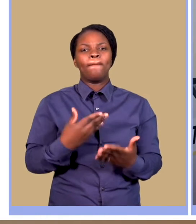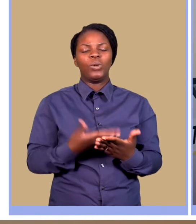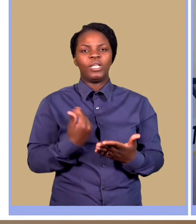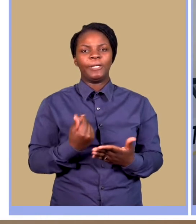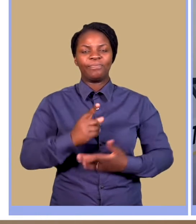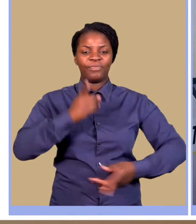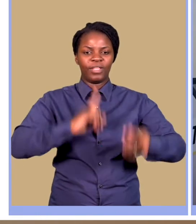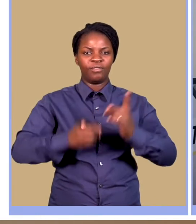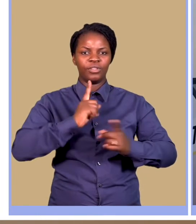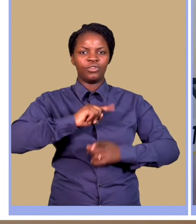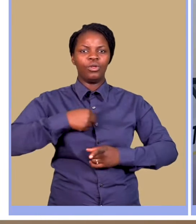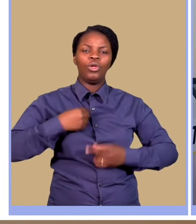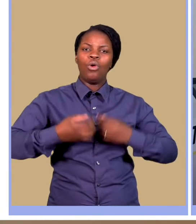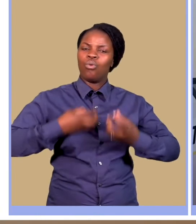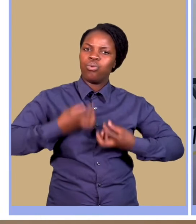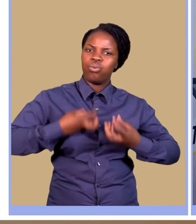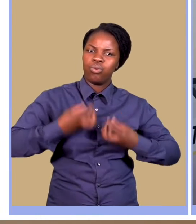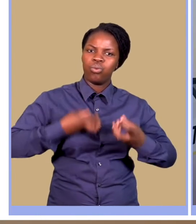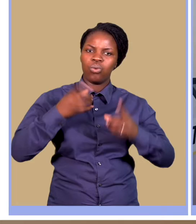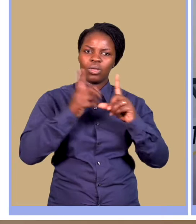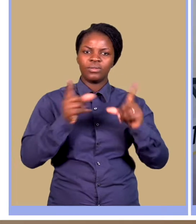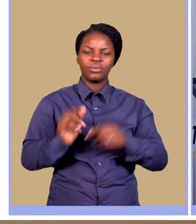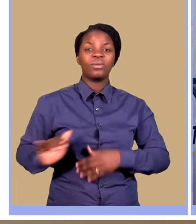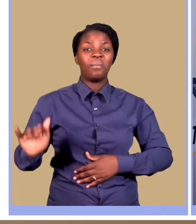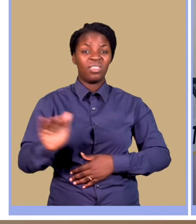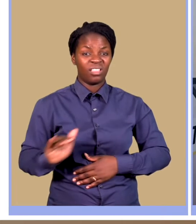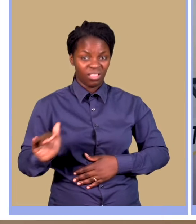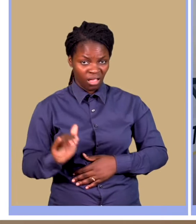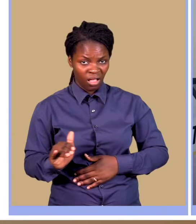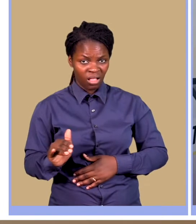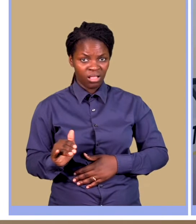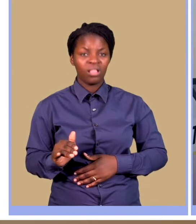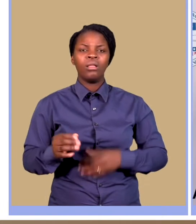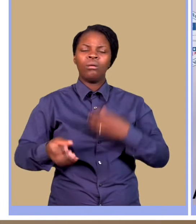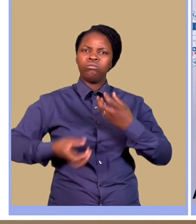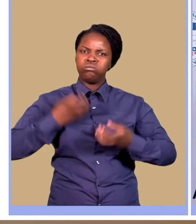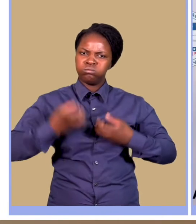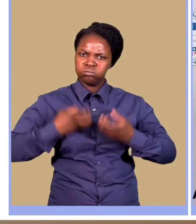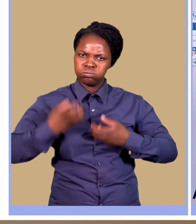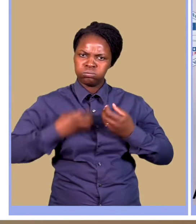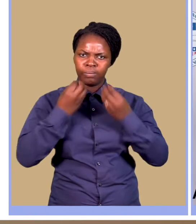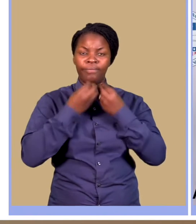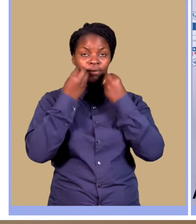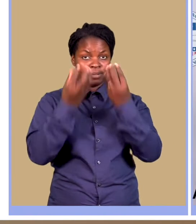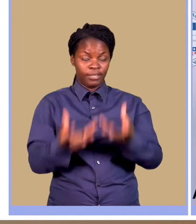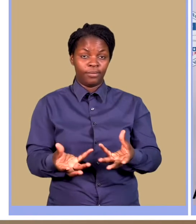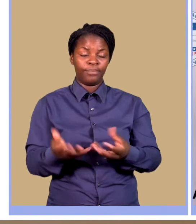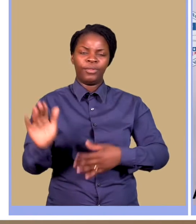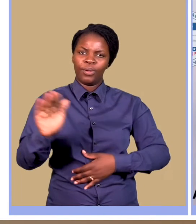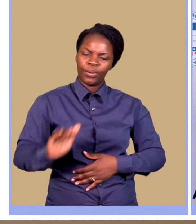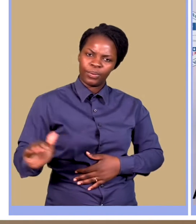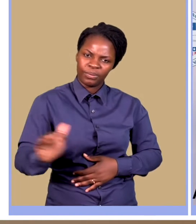estão a disseminar essas informações nas comunidades, nas zonas rurais, né, ou nas zonas